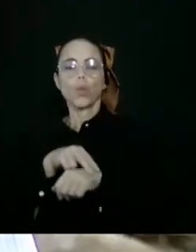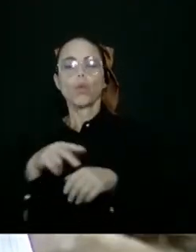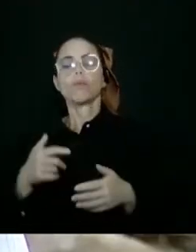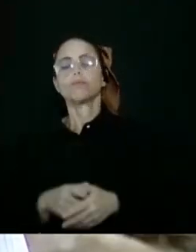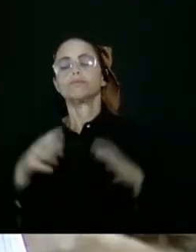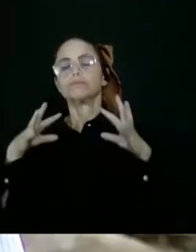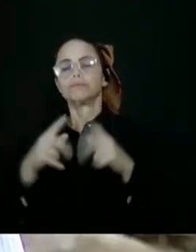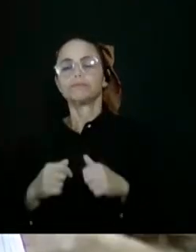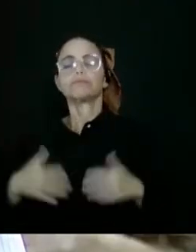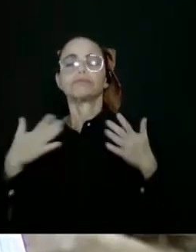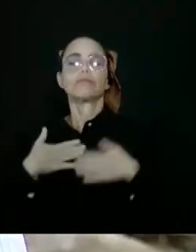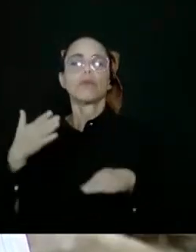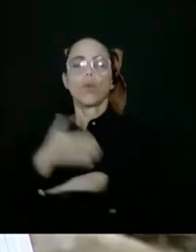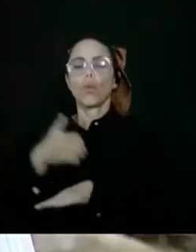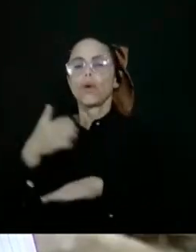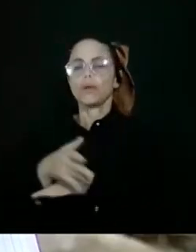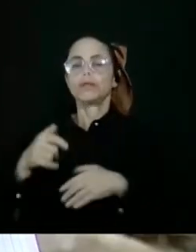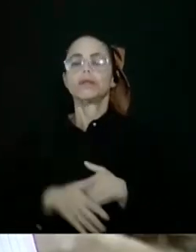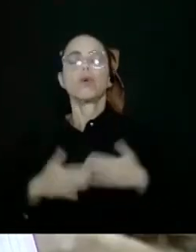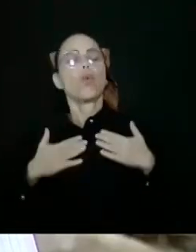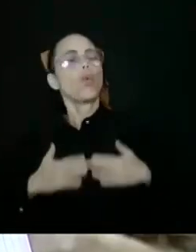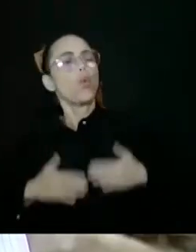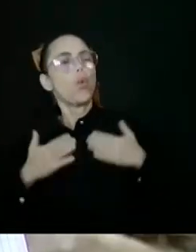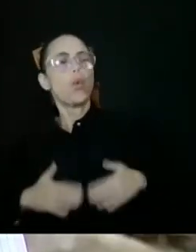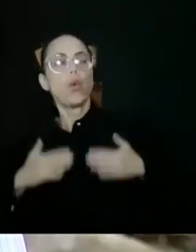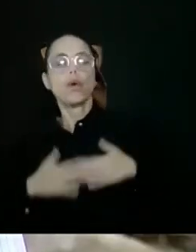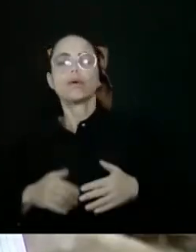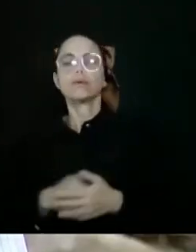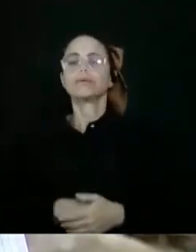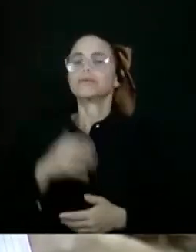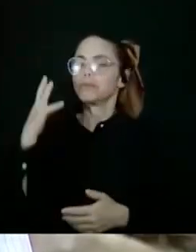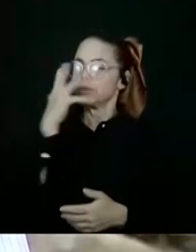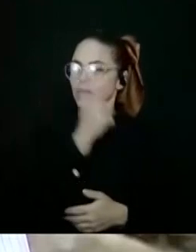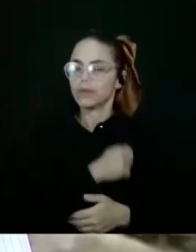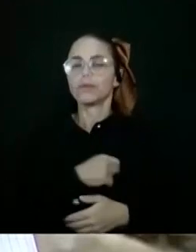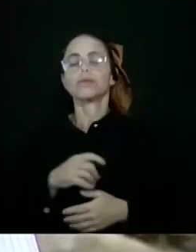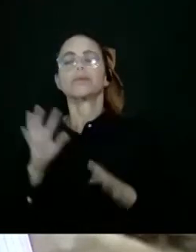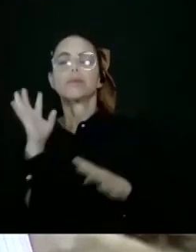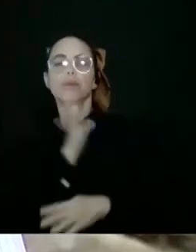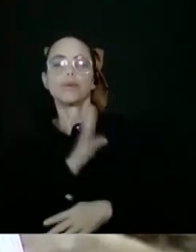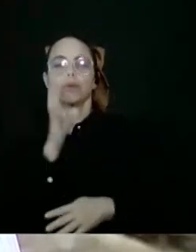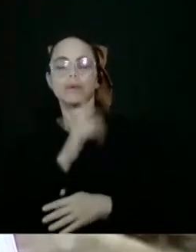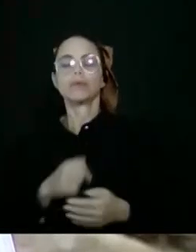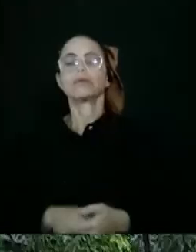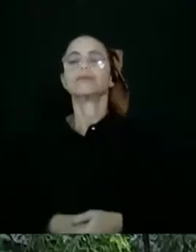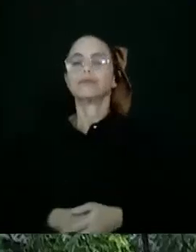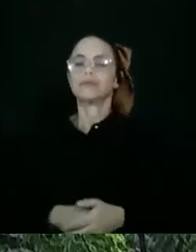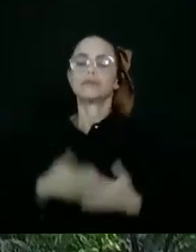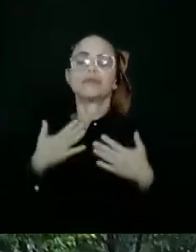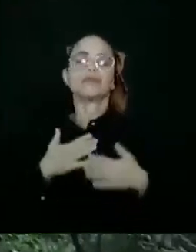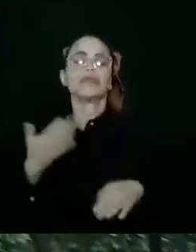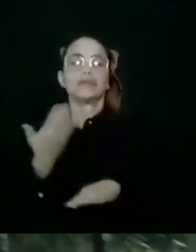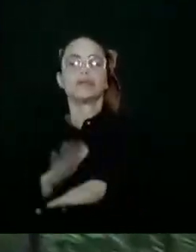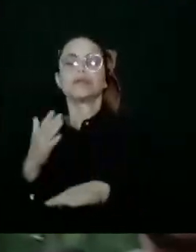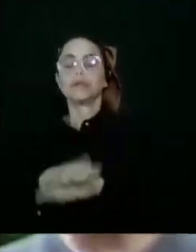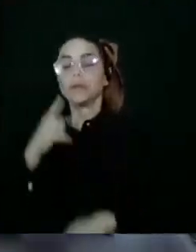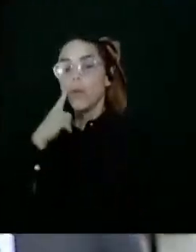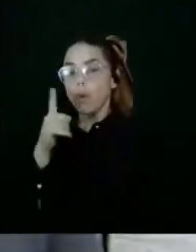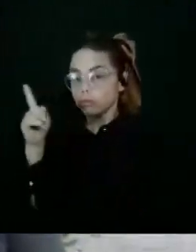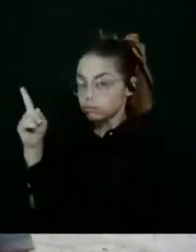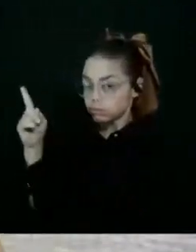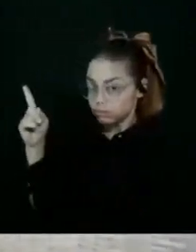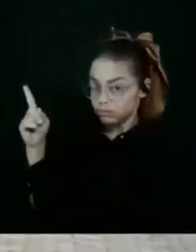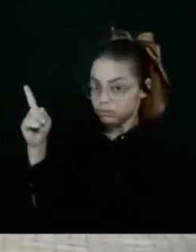pode frequentar com tranquilidade. E ficou muito bonito, além de ser muito prático. O Bosque dos Alemães